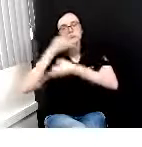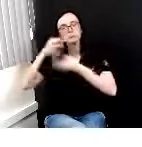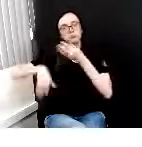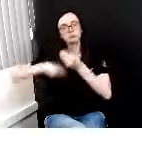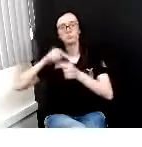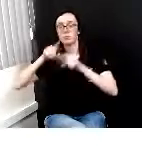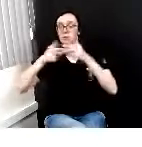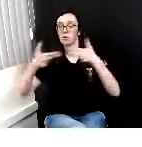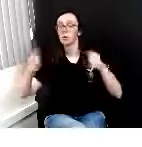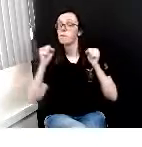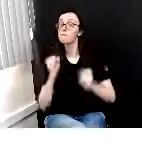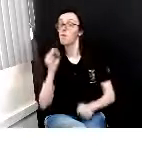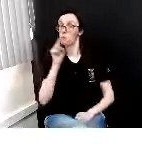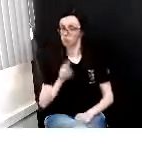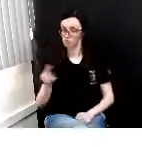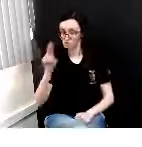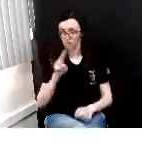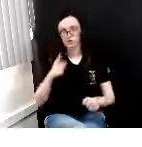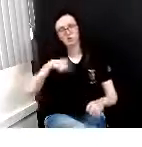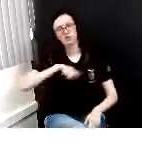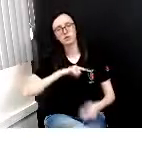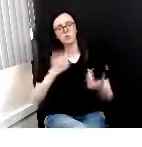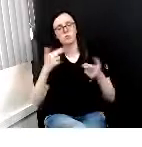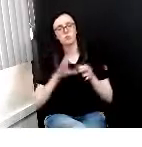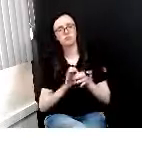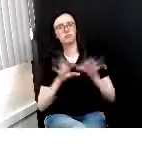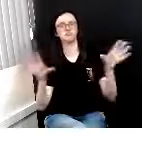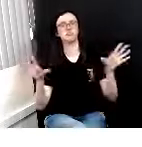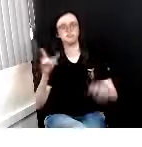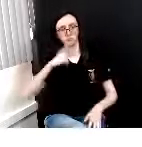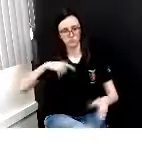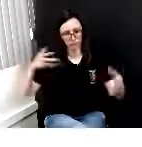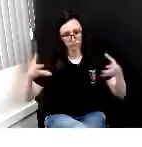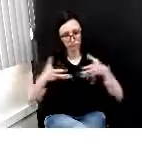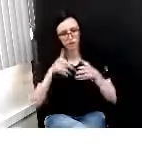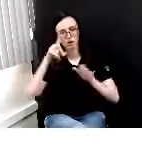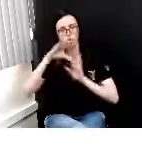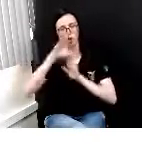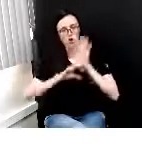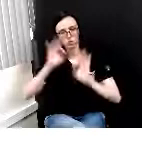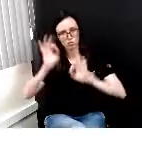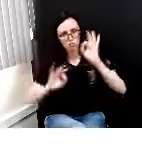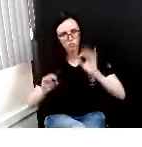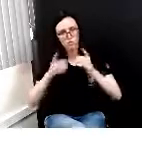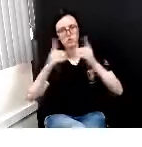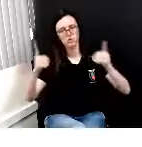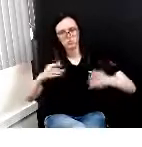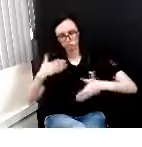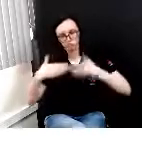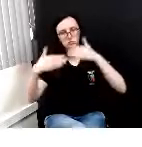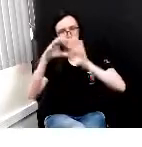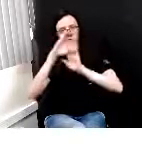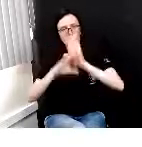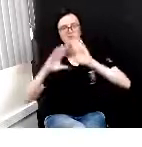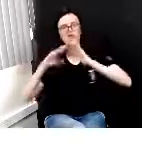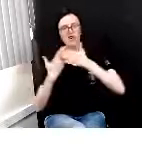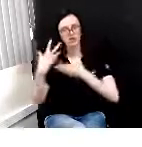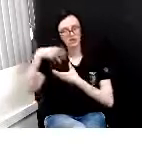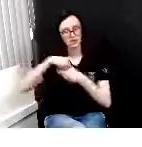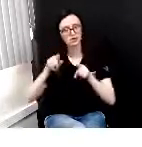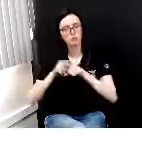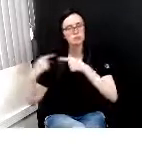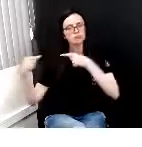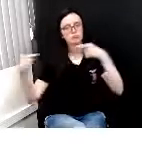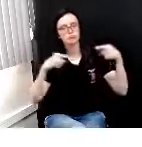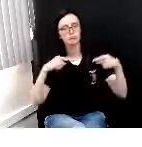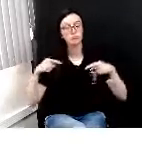materiais a serem utilizados. E a gente se coloca à disposição, enquanto equipe de currículo, enquanto departamento de desenvolvimento curricular, para eventuais discussões aí que